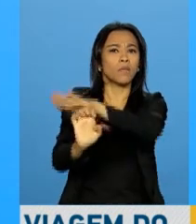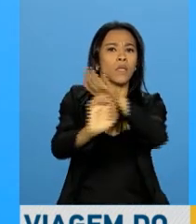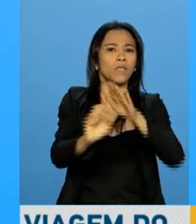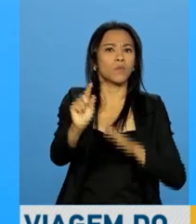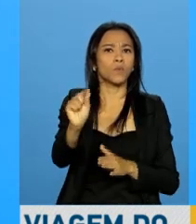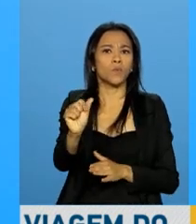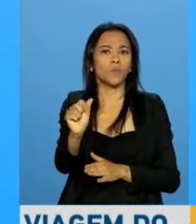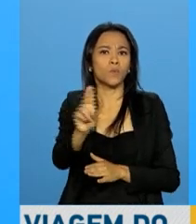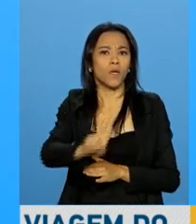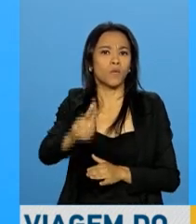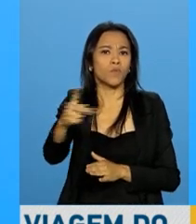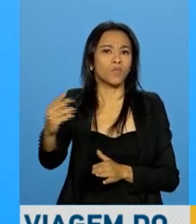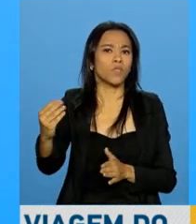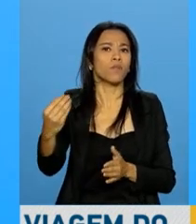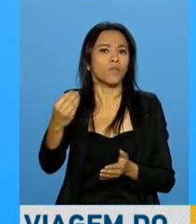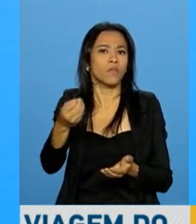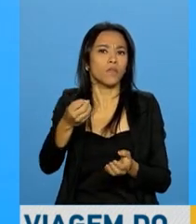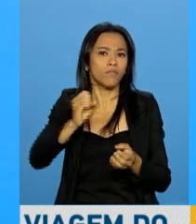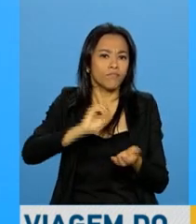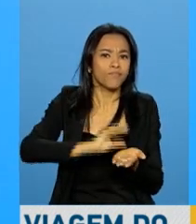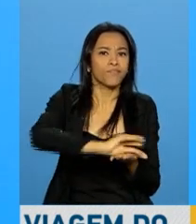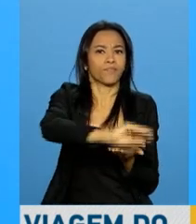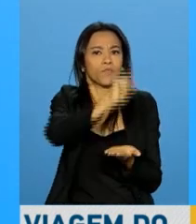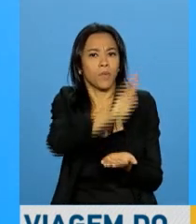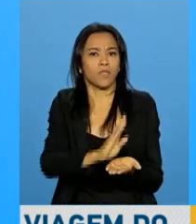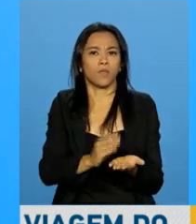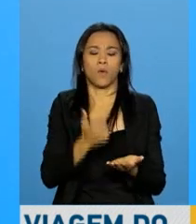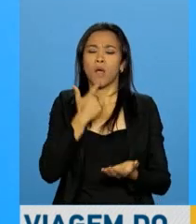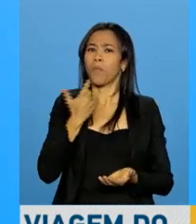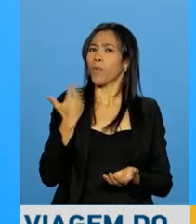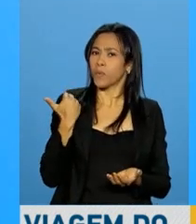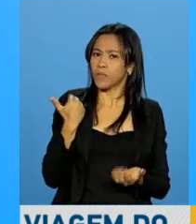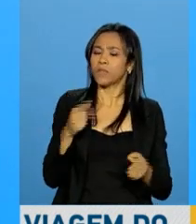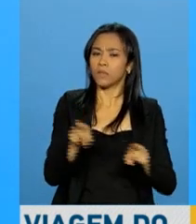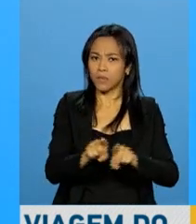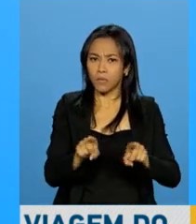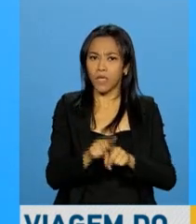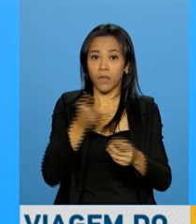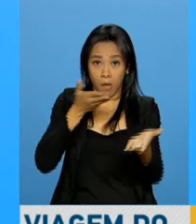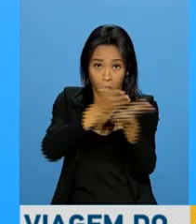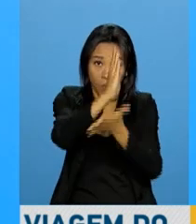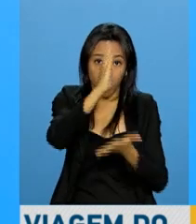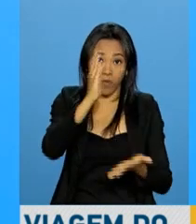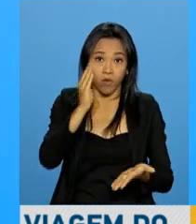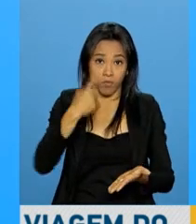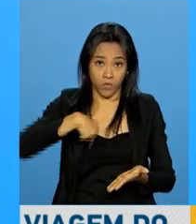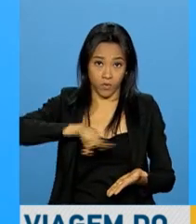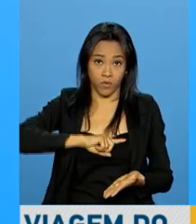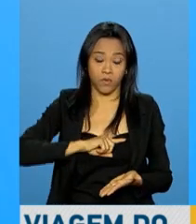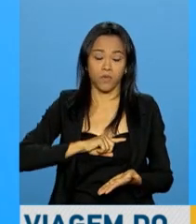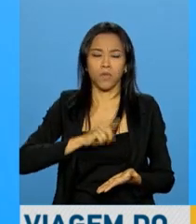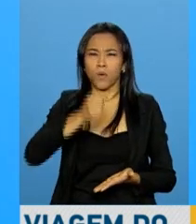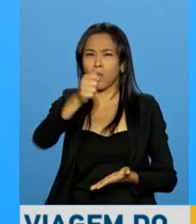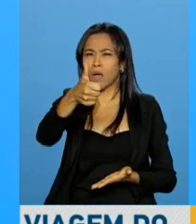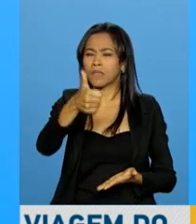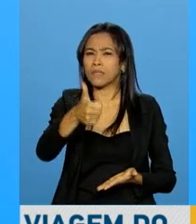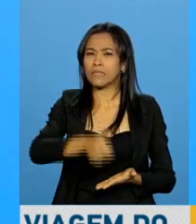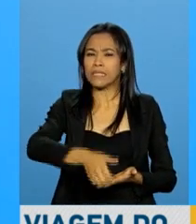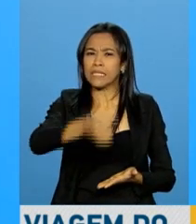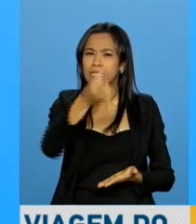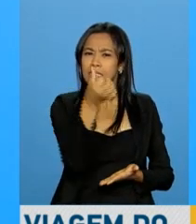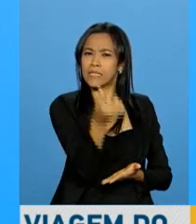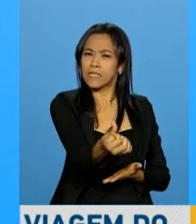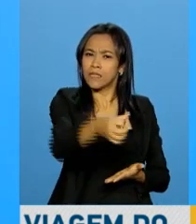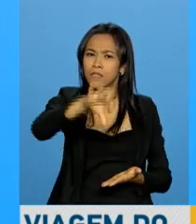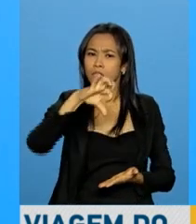país. Há poucos dias, nós aprovamos a inclusão de quase 60